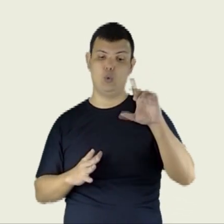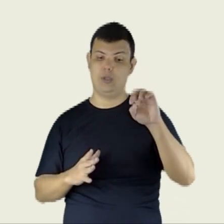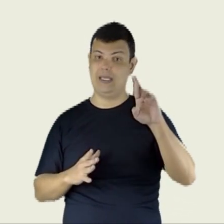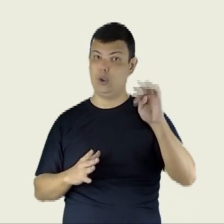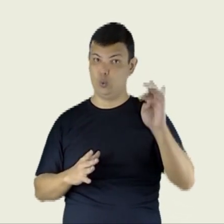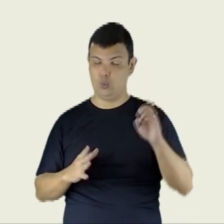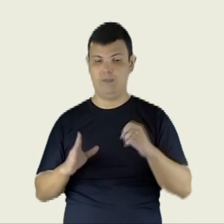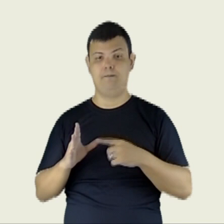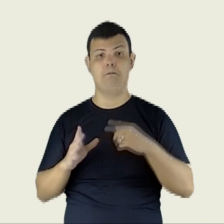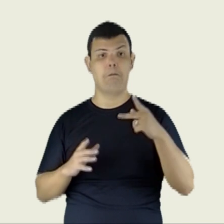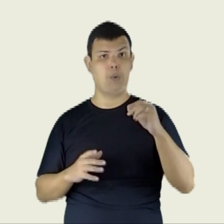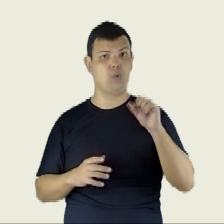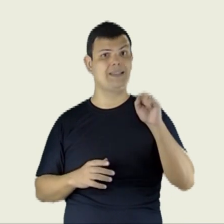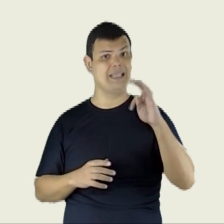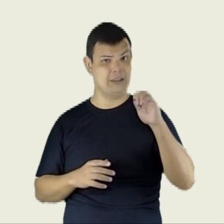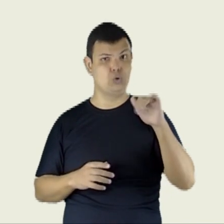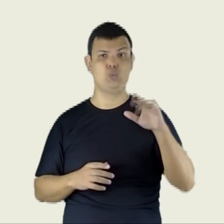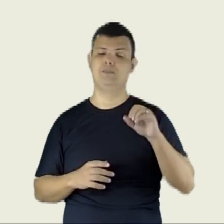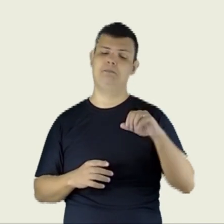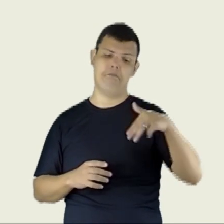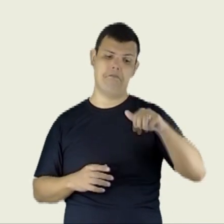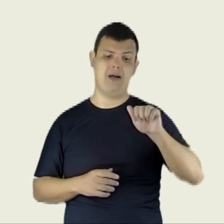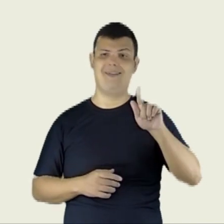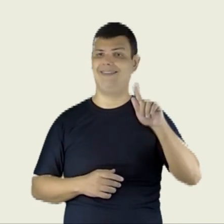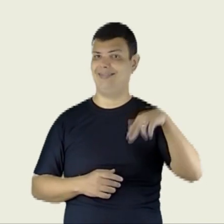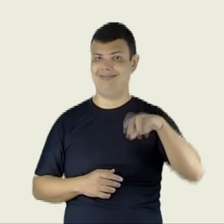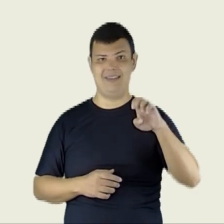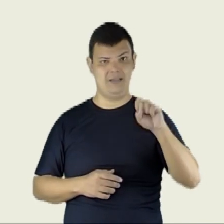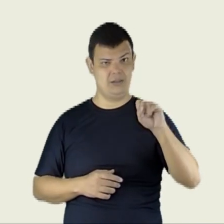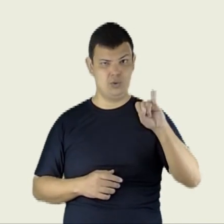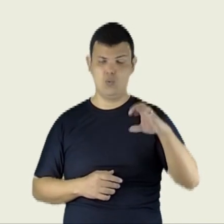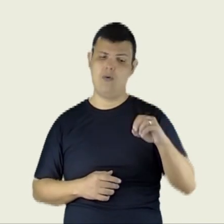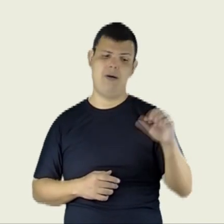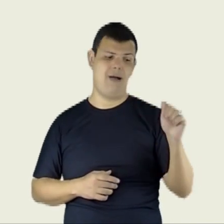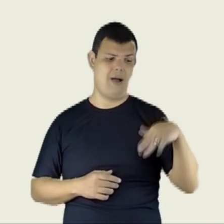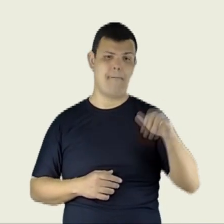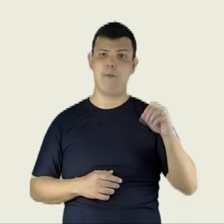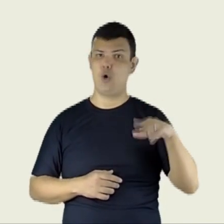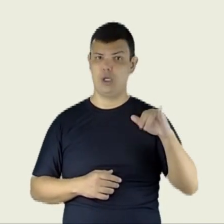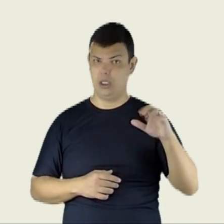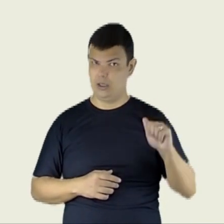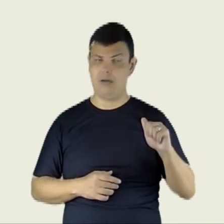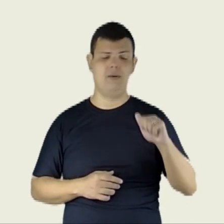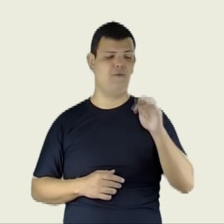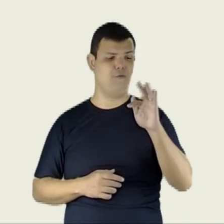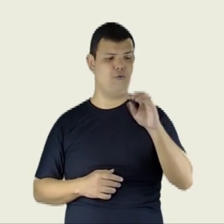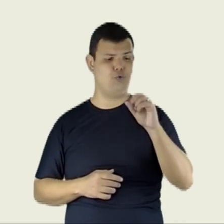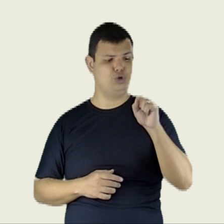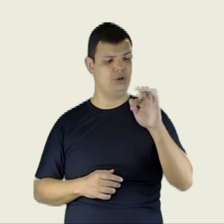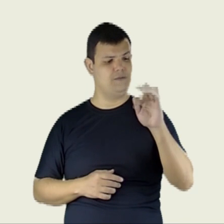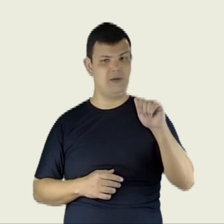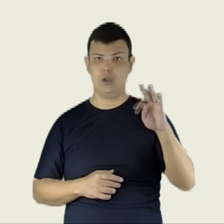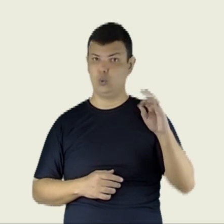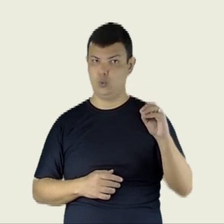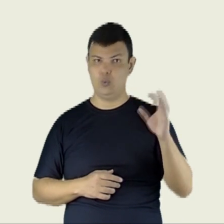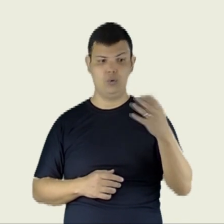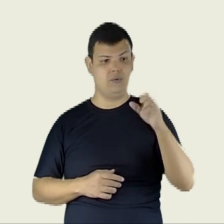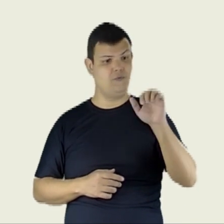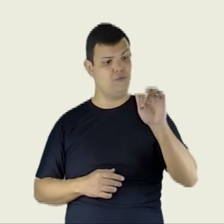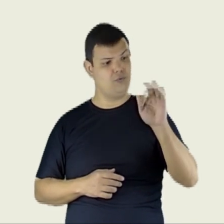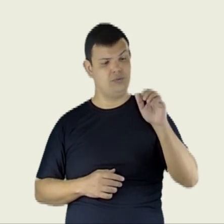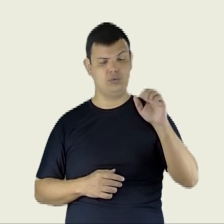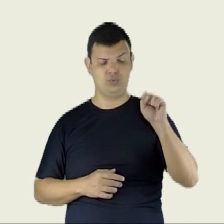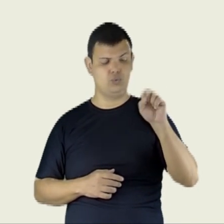potássio, o cálcio, o magnésio, a amônia, o fosfato e o sulfato. Olha só,